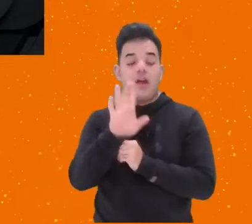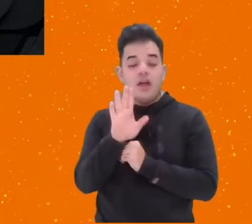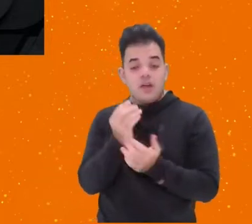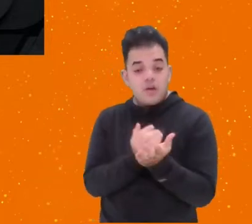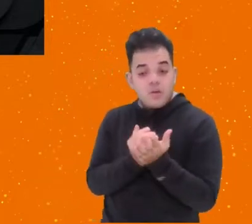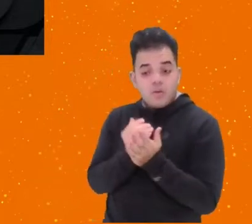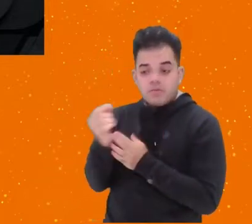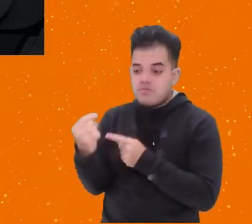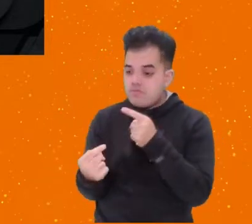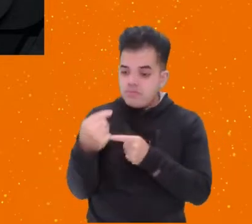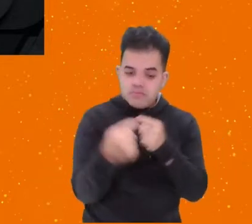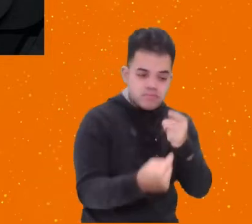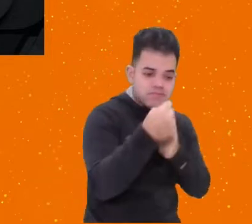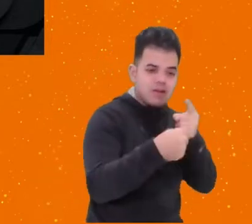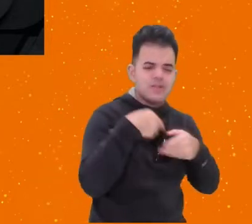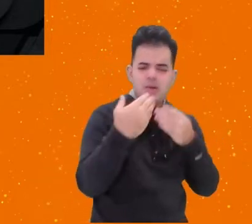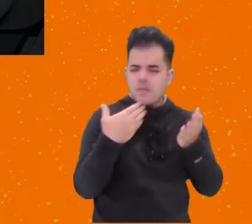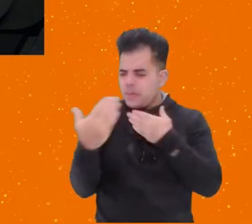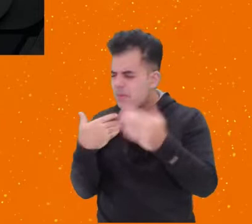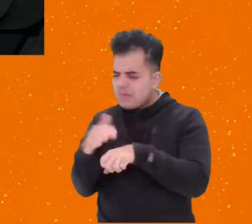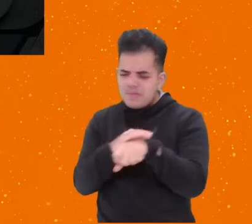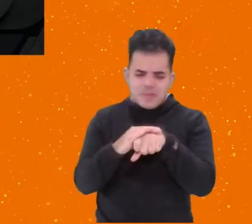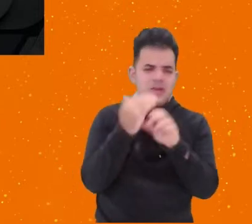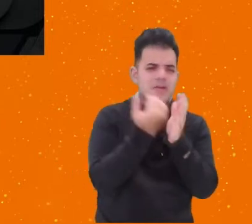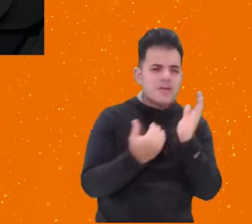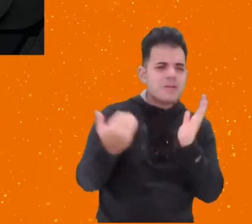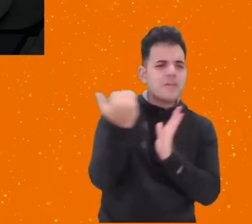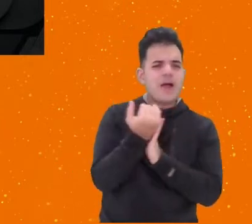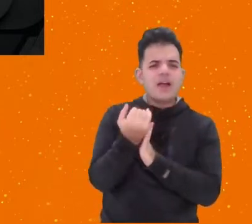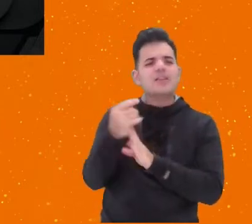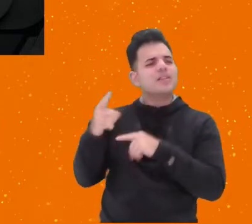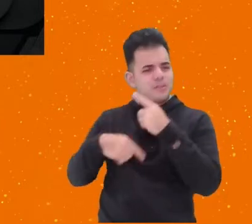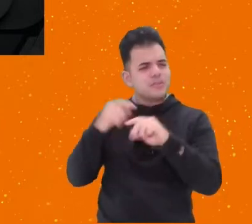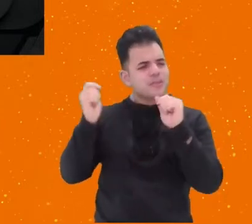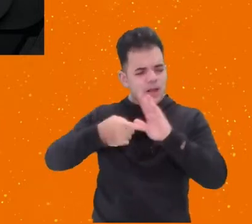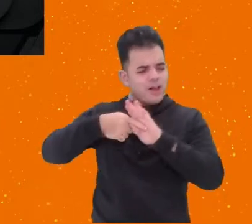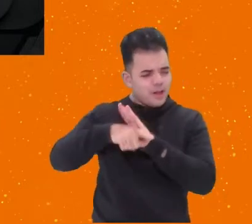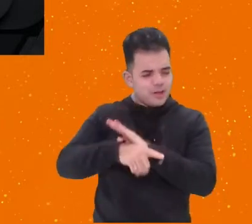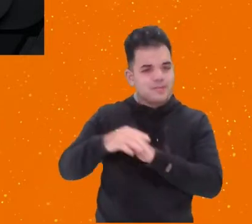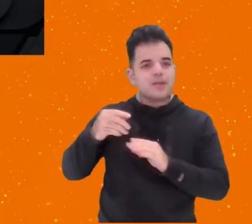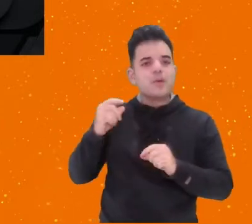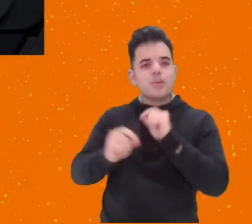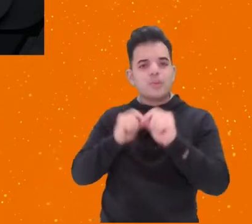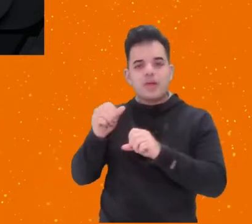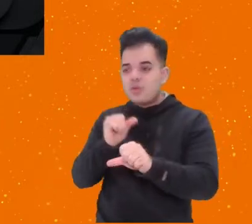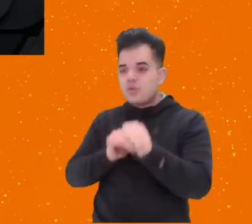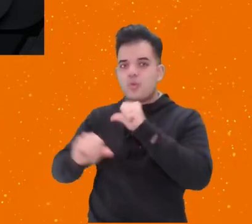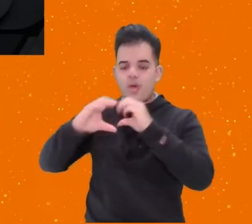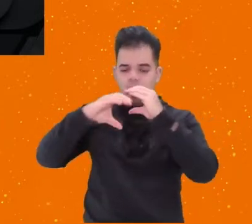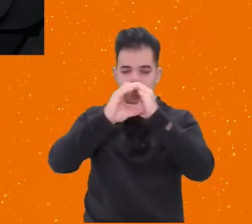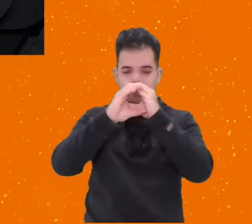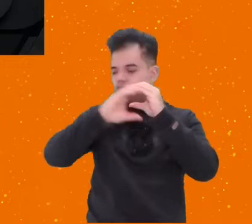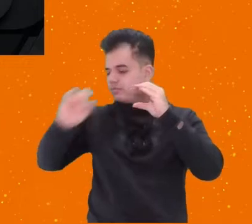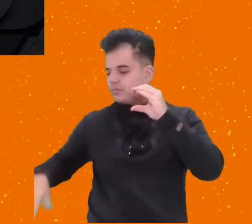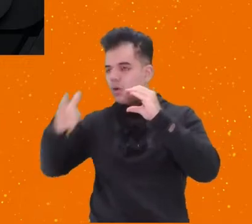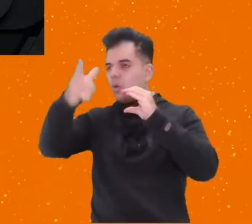pode até discutir depois, né? Essa coisa da resolução e o zoom eletrônico, que aí começa a perder até o sentido de trocar lente, né? Daqui a pouco vai com